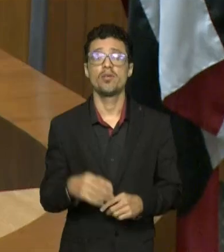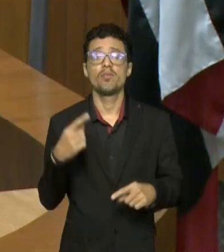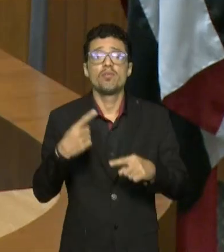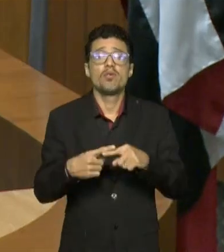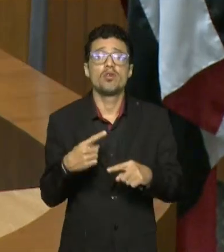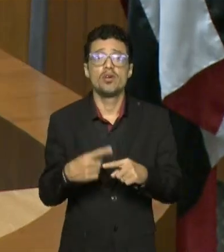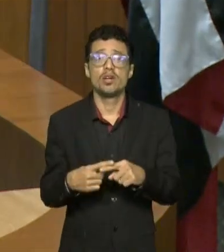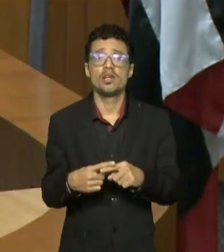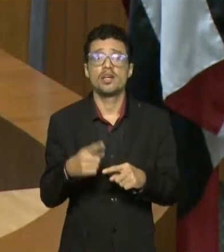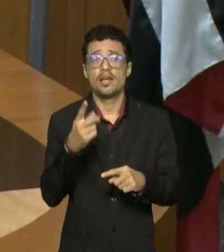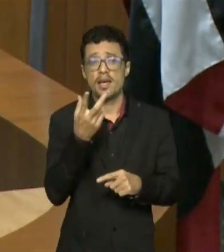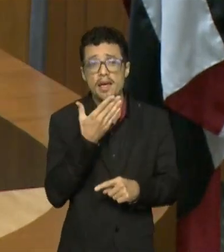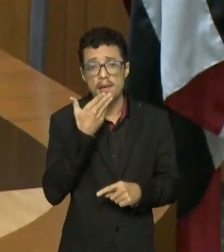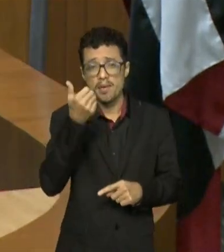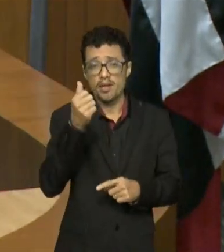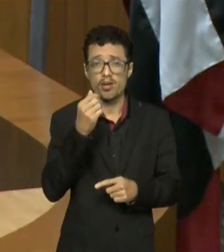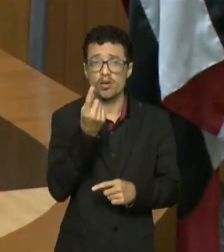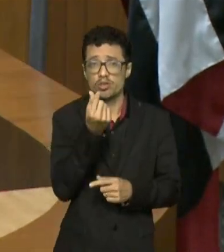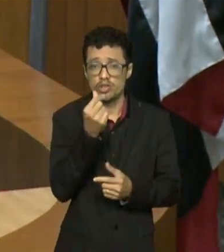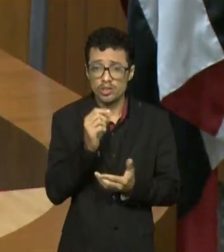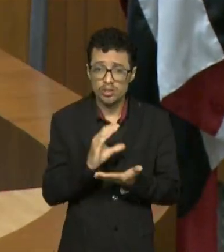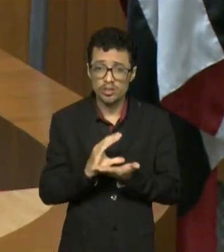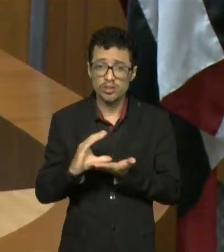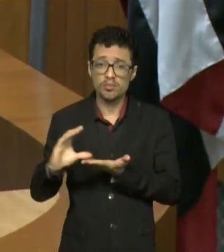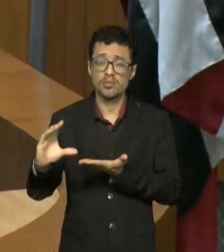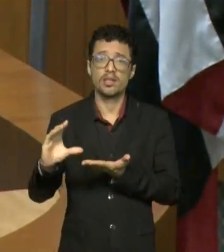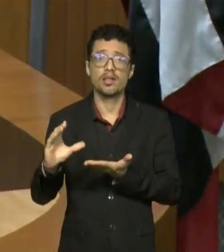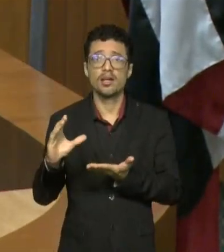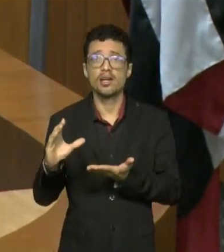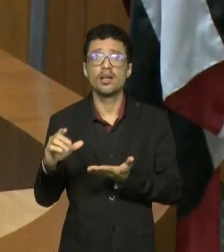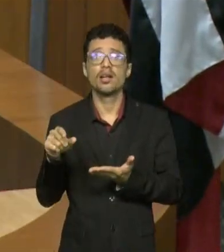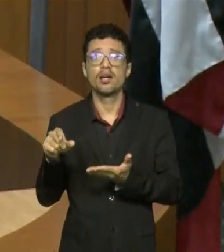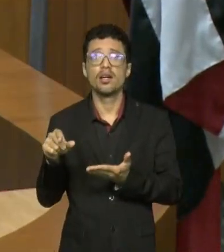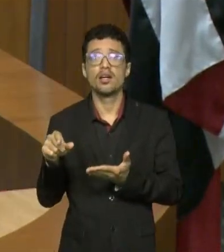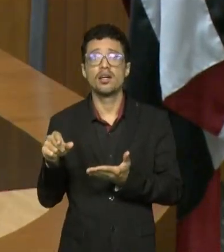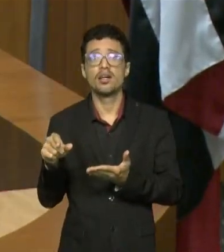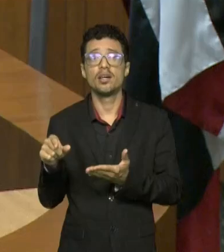para proteção, para o fortalecimento da tropa. Por quê? Porque a